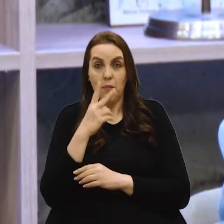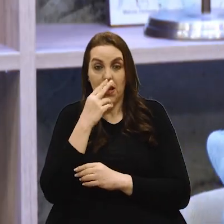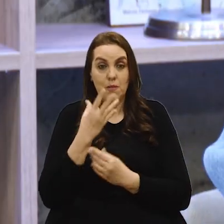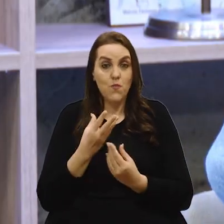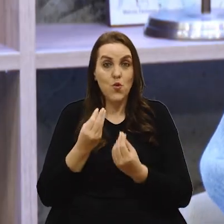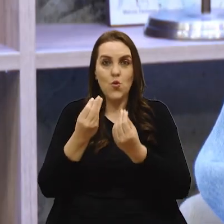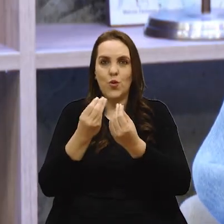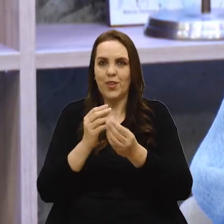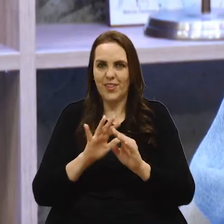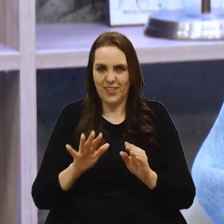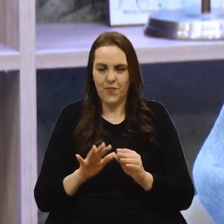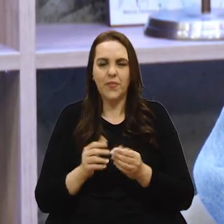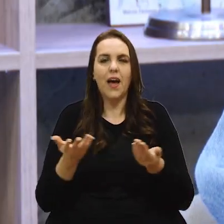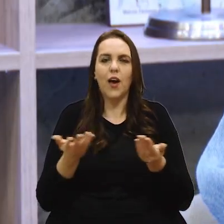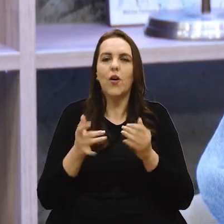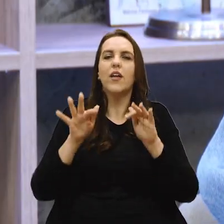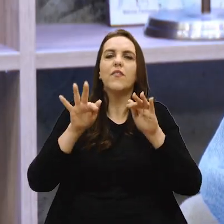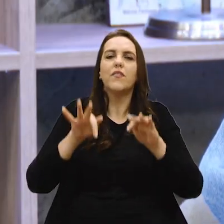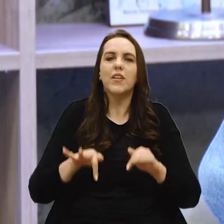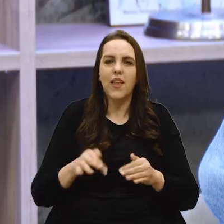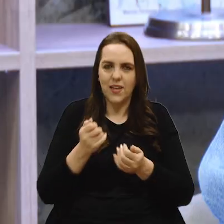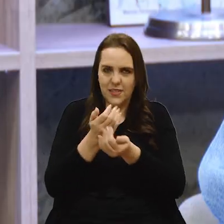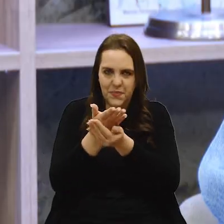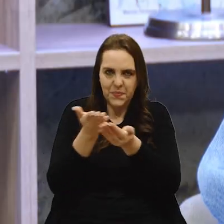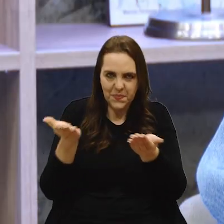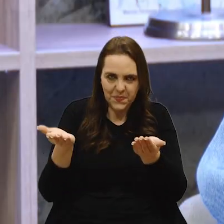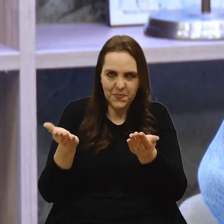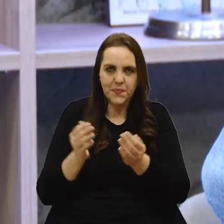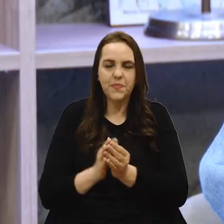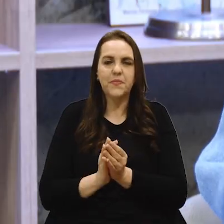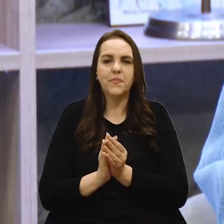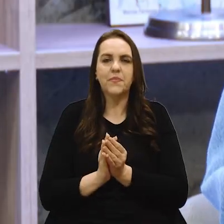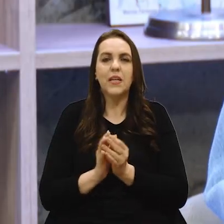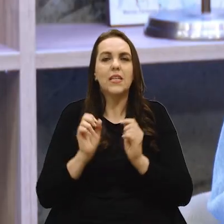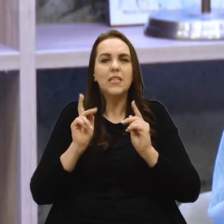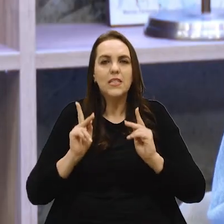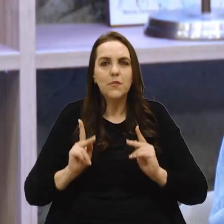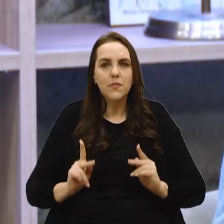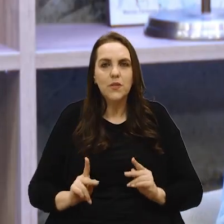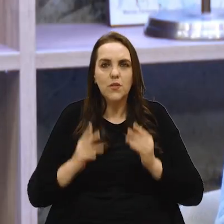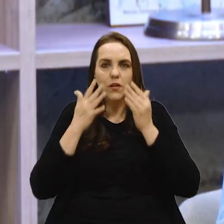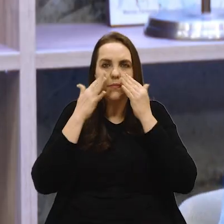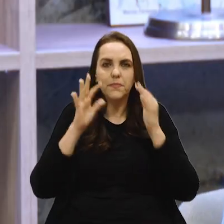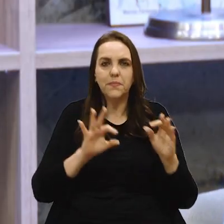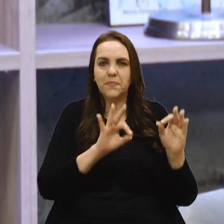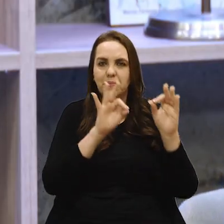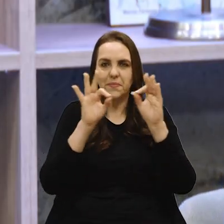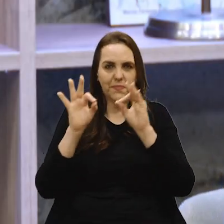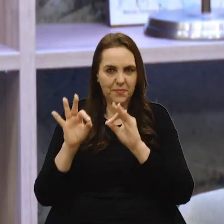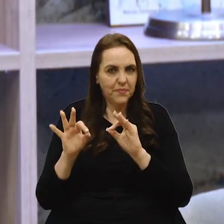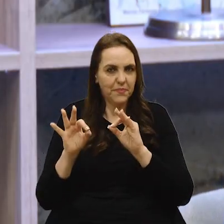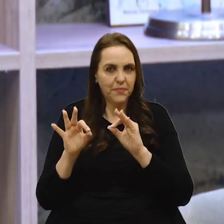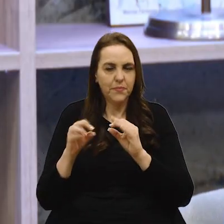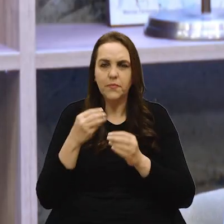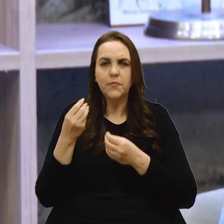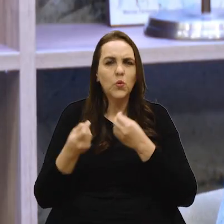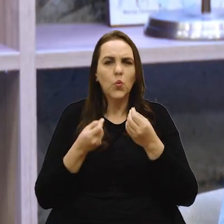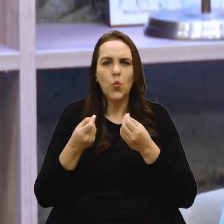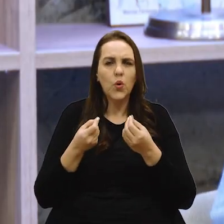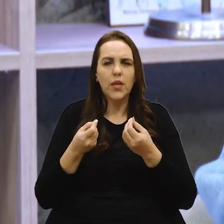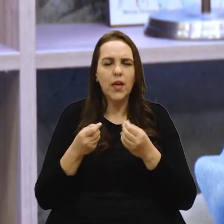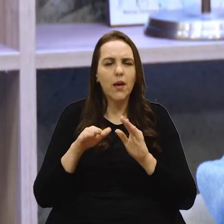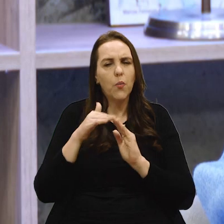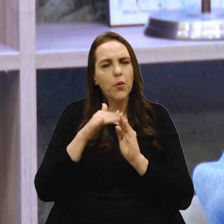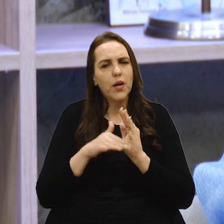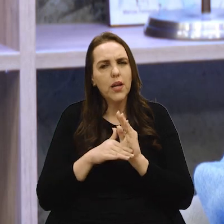né? Vamos fazer considerações finais para que as pessoas que estão nos assistindo, o